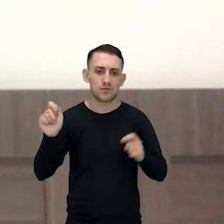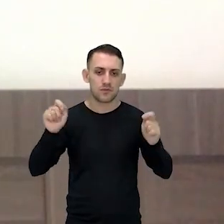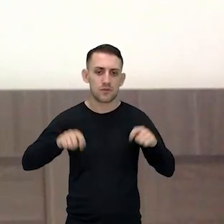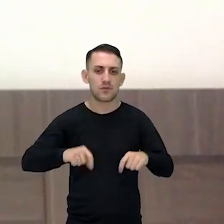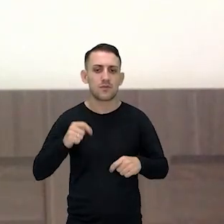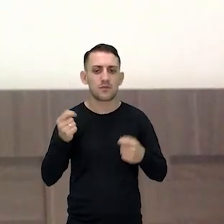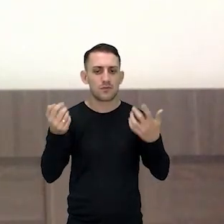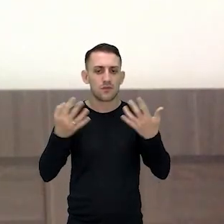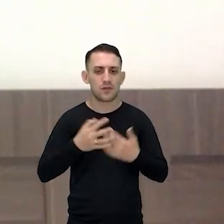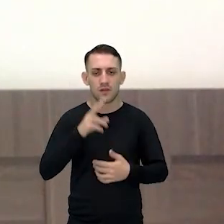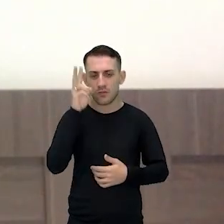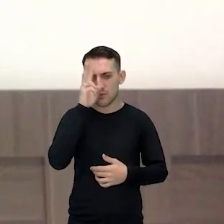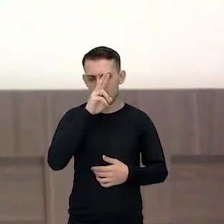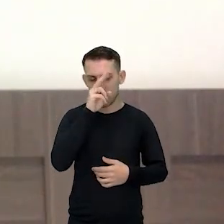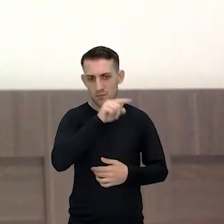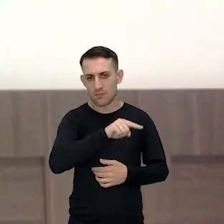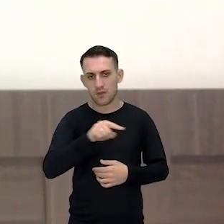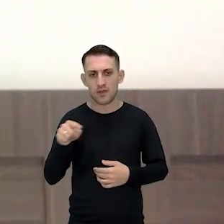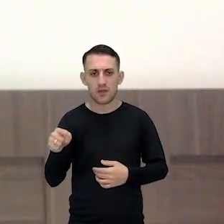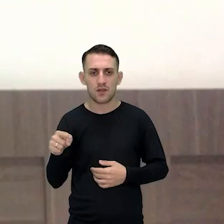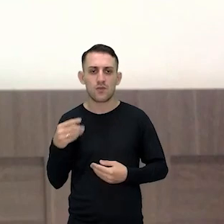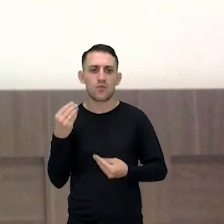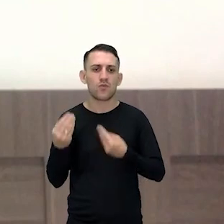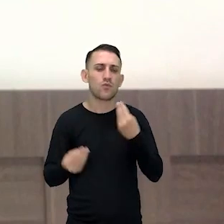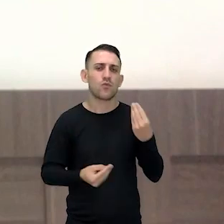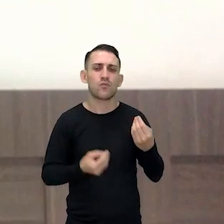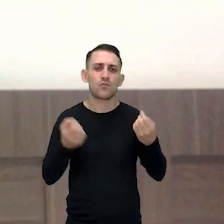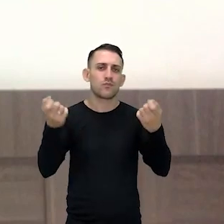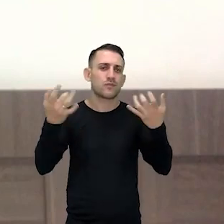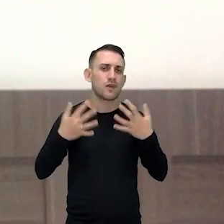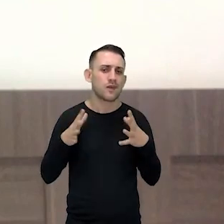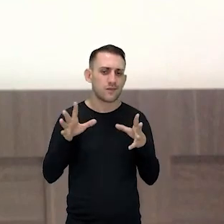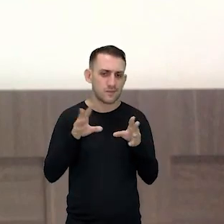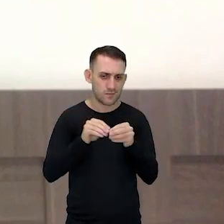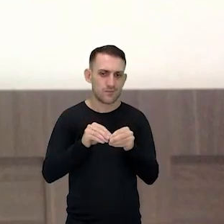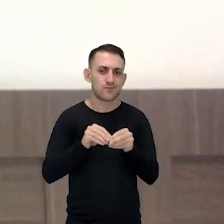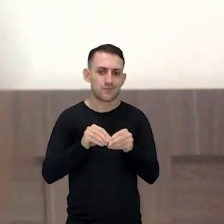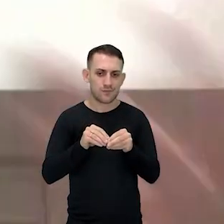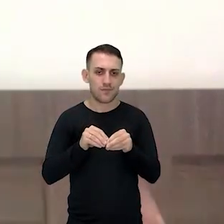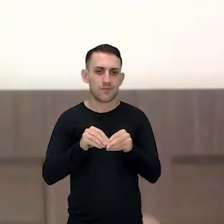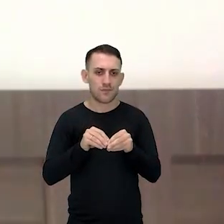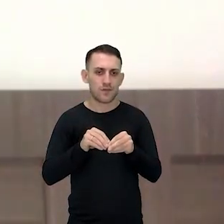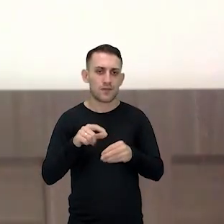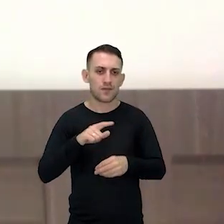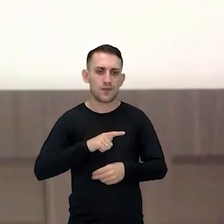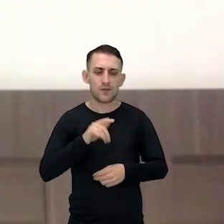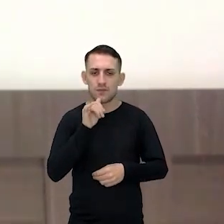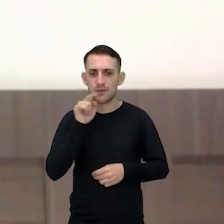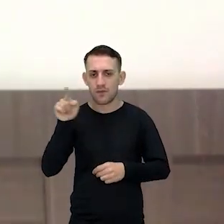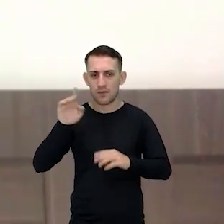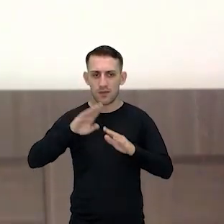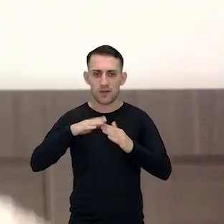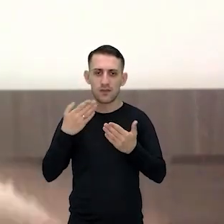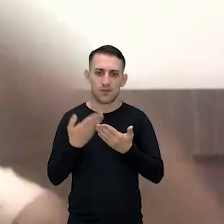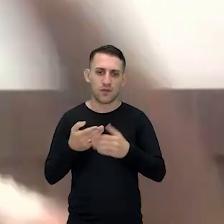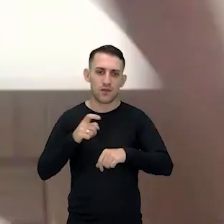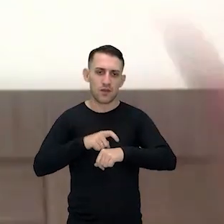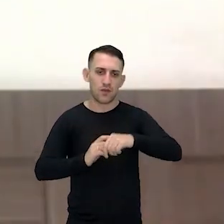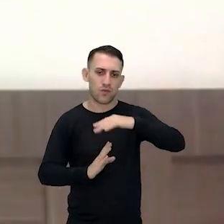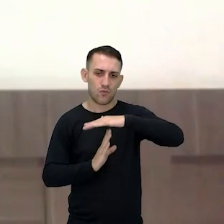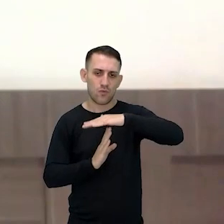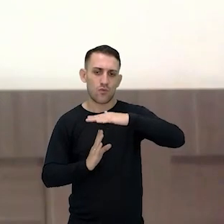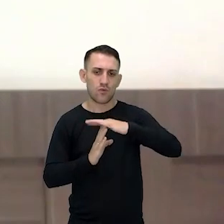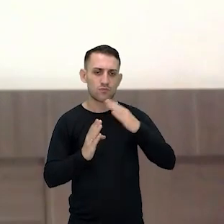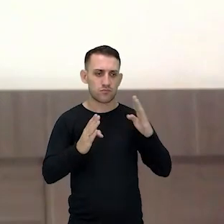contar uma história a eles, né, como essa que irei descrever brevemente. Então, A escola, né, na hora do intervalo, fecha